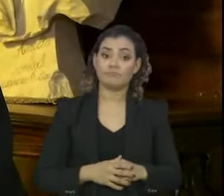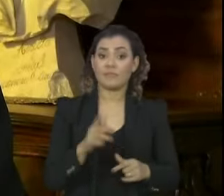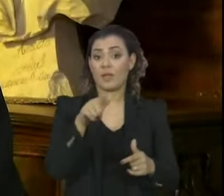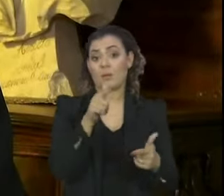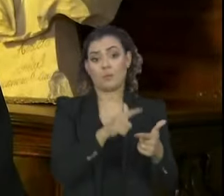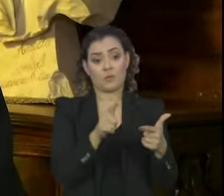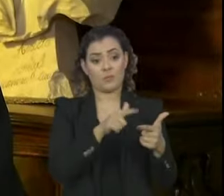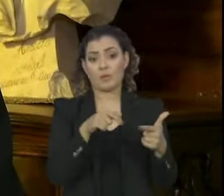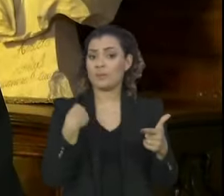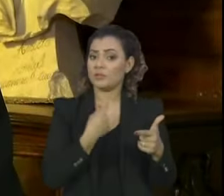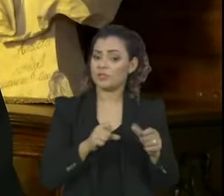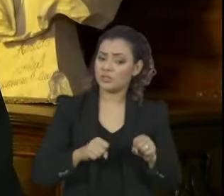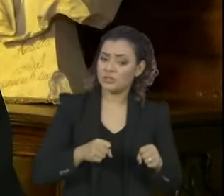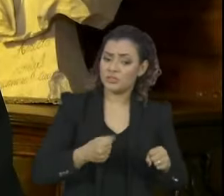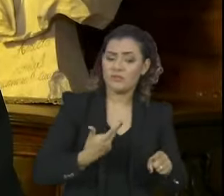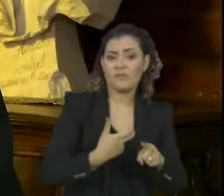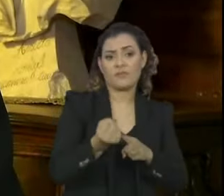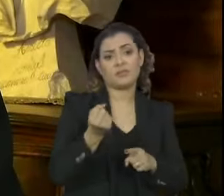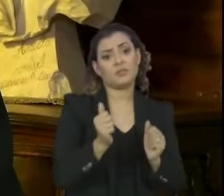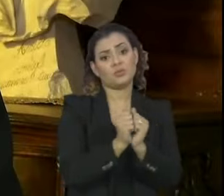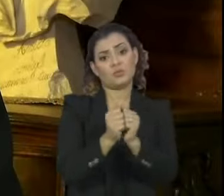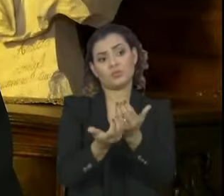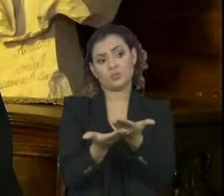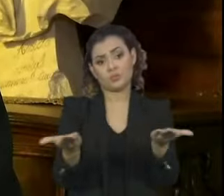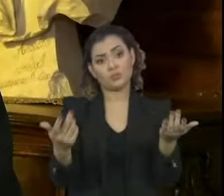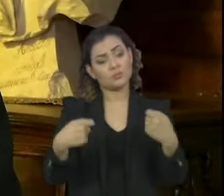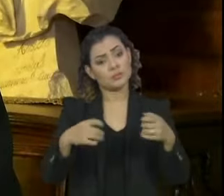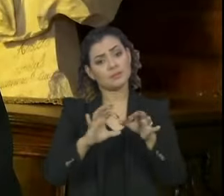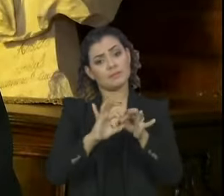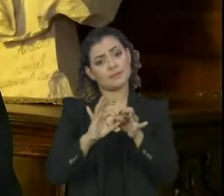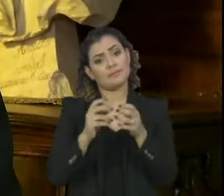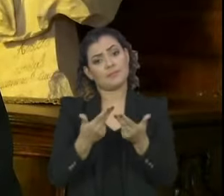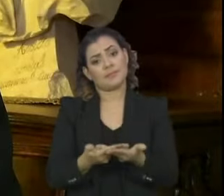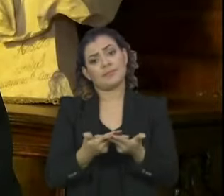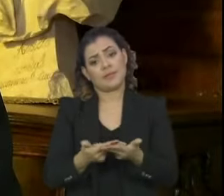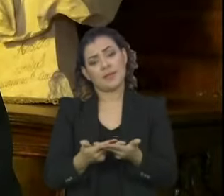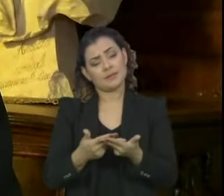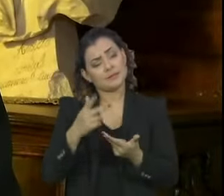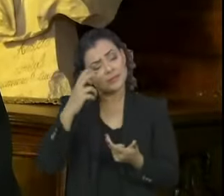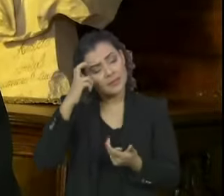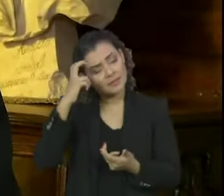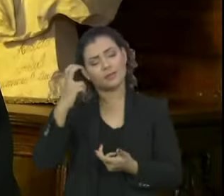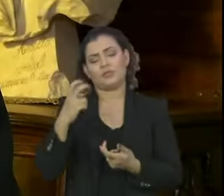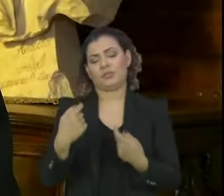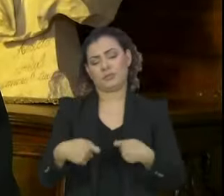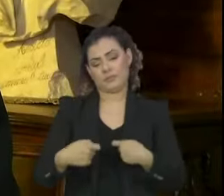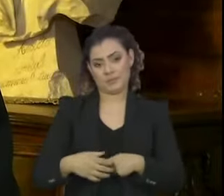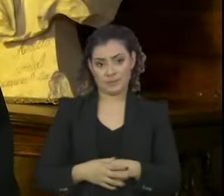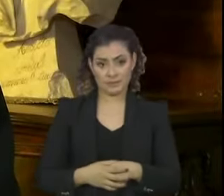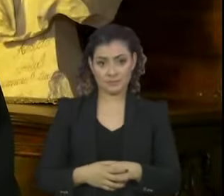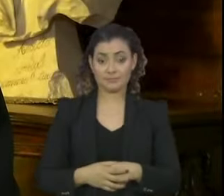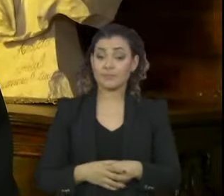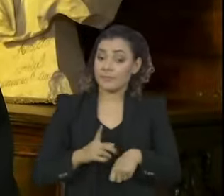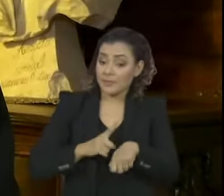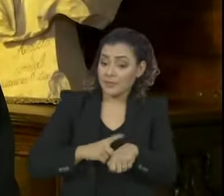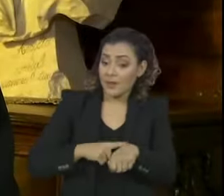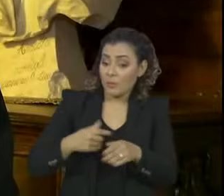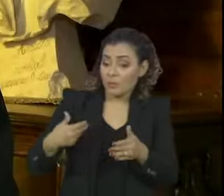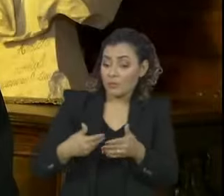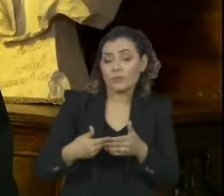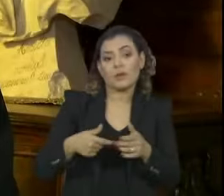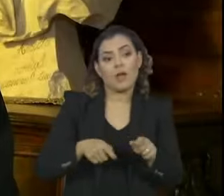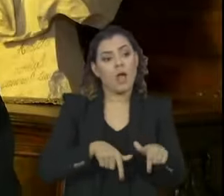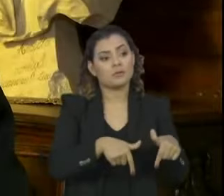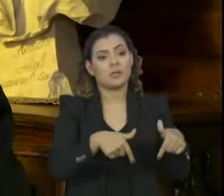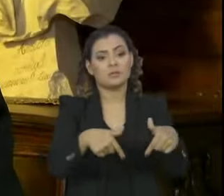problema que e vamos vencer juntos com paciência e com sabedoria e habitantes mente que agora ainda é tempo de estar